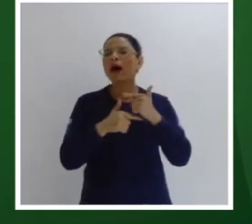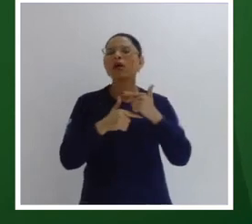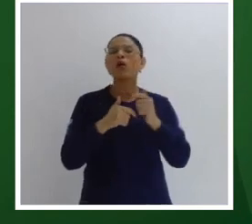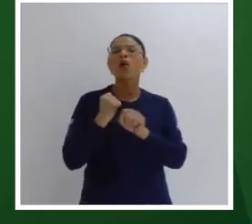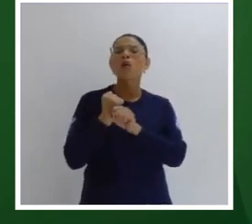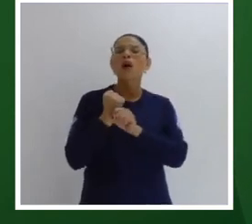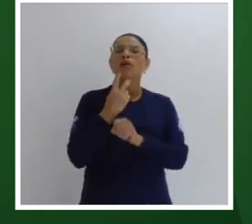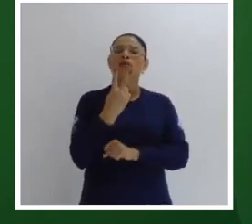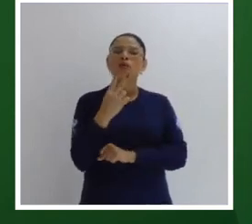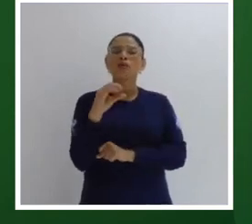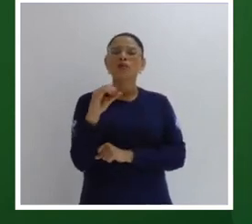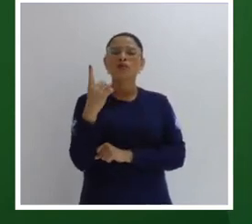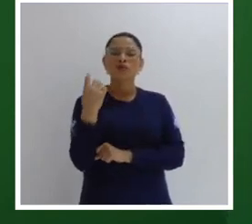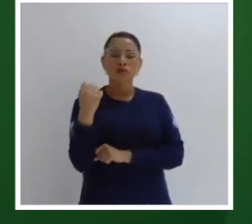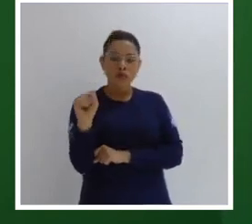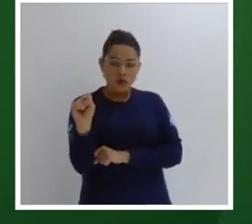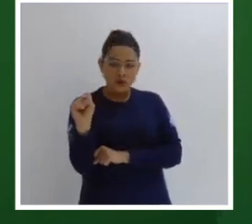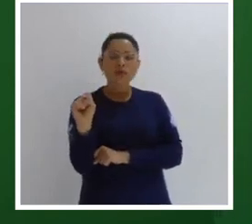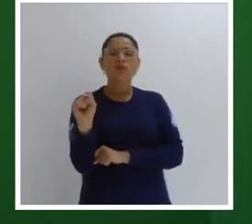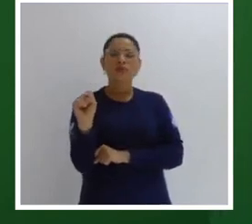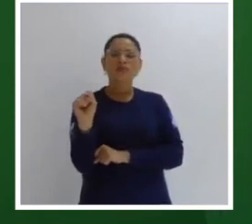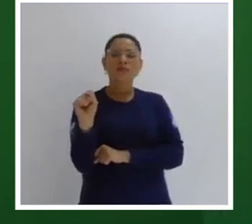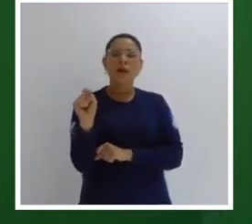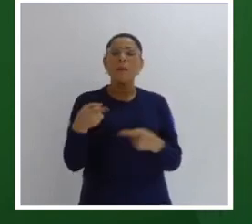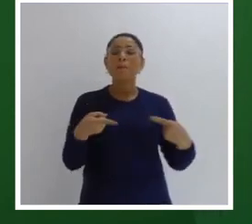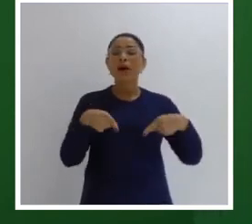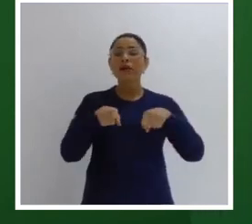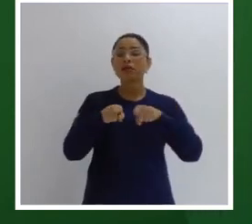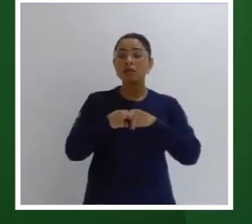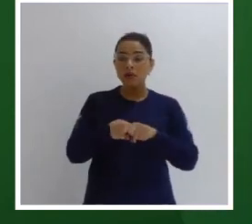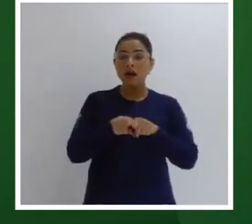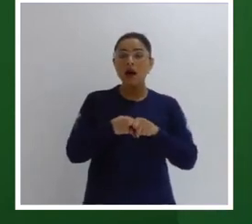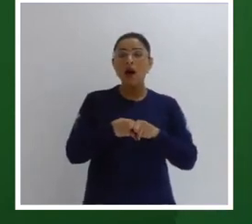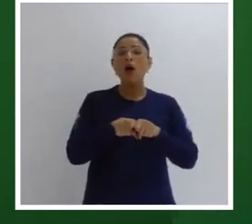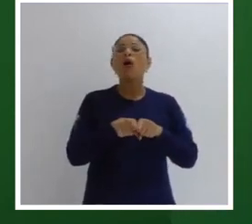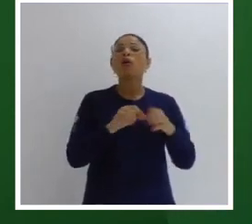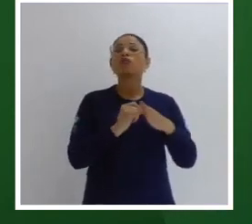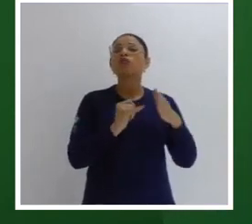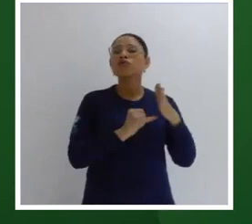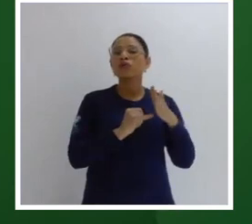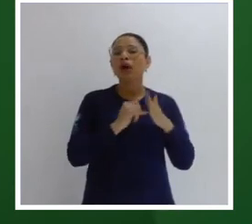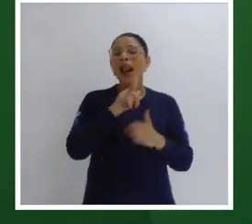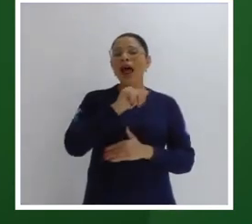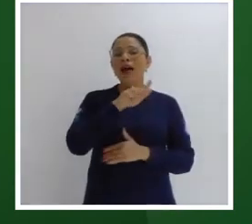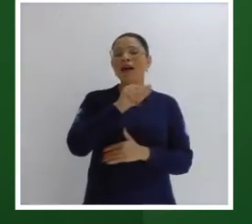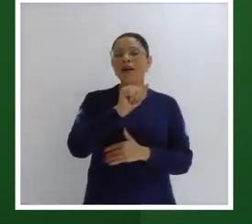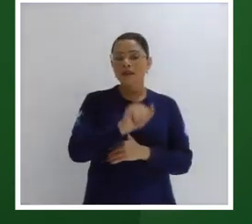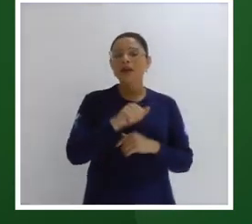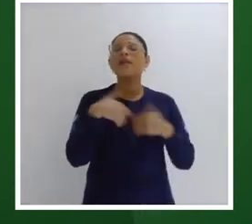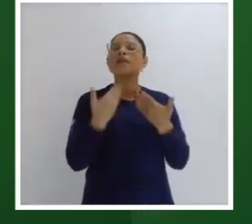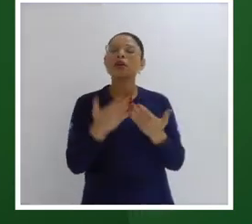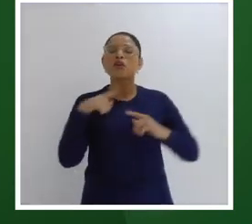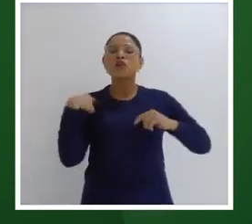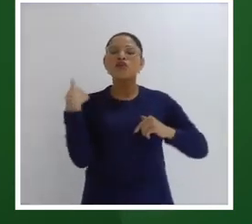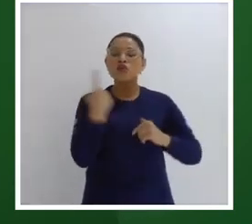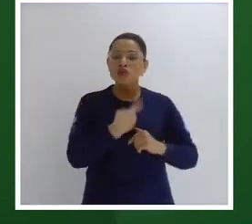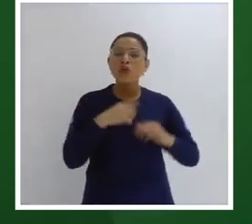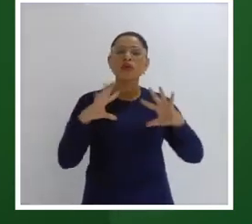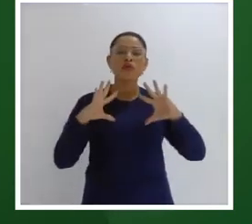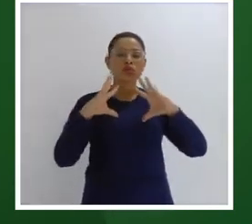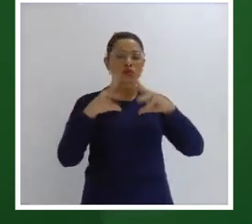2018 em parceria com a onglabor para que todas as nossas escolas